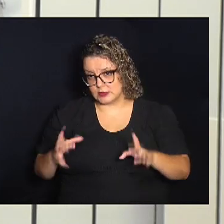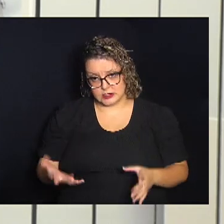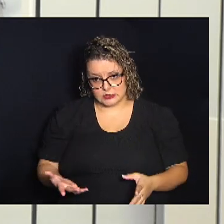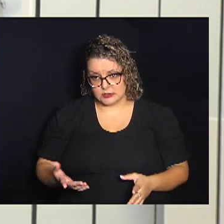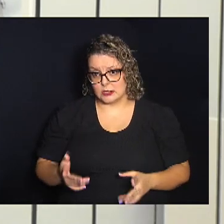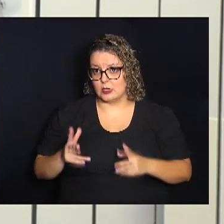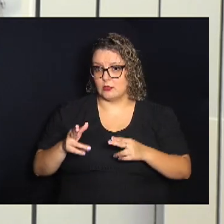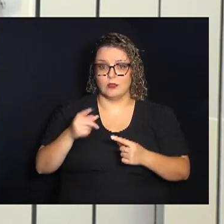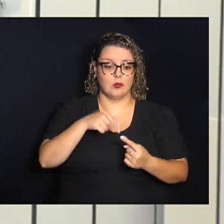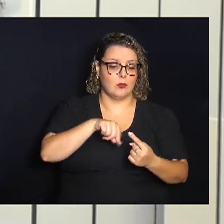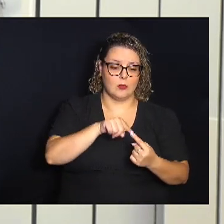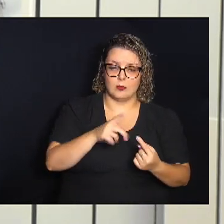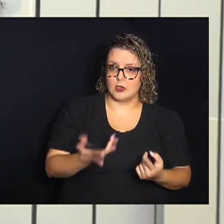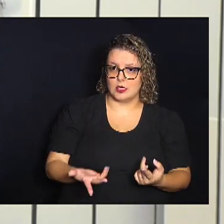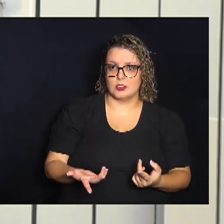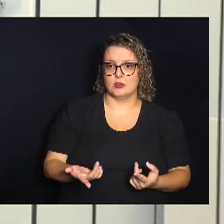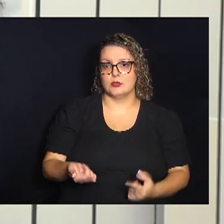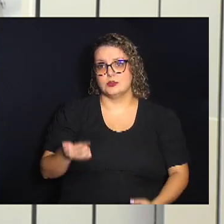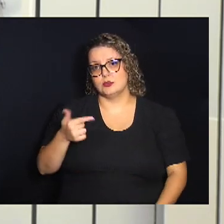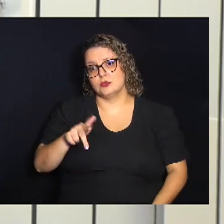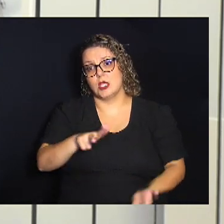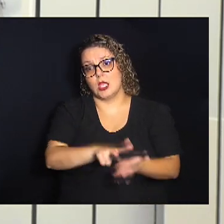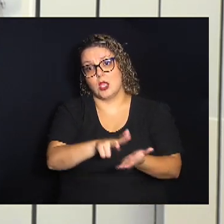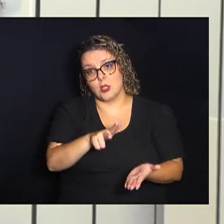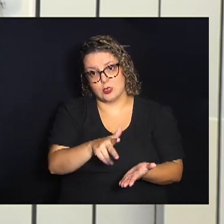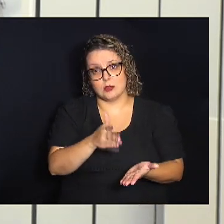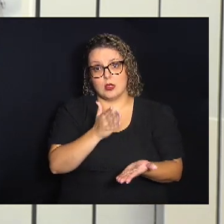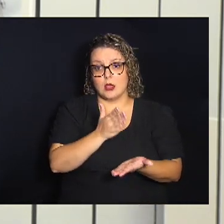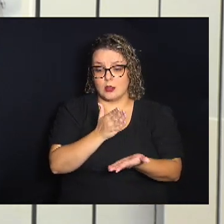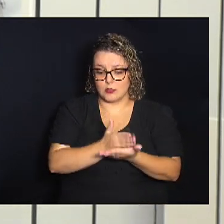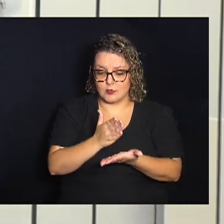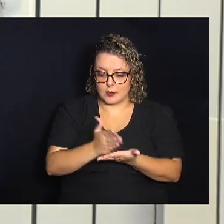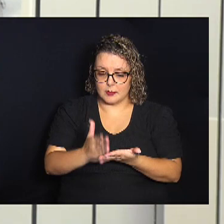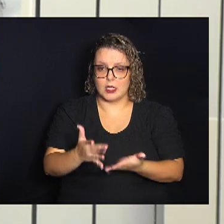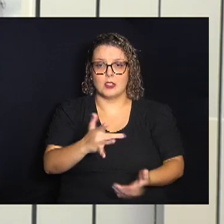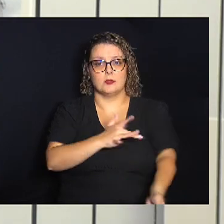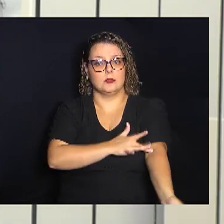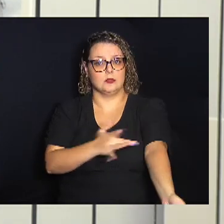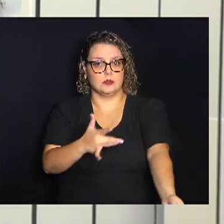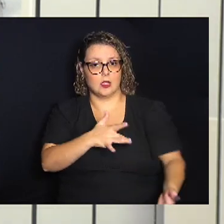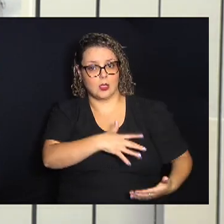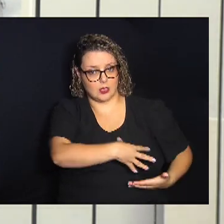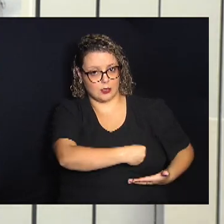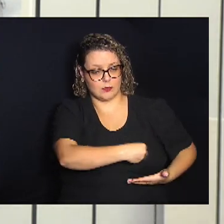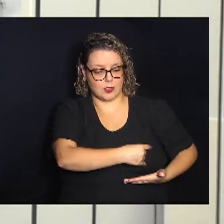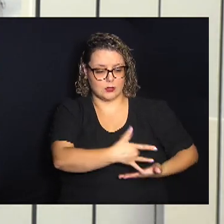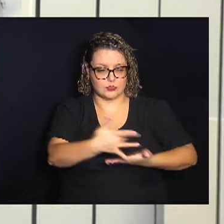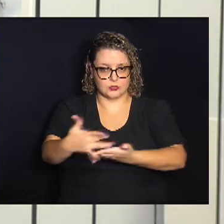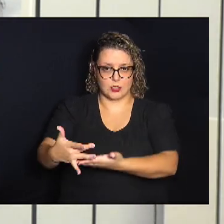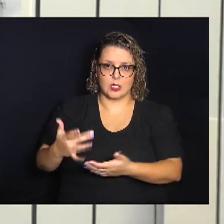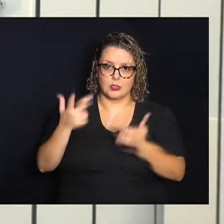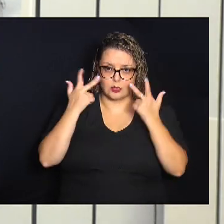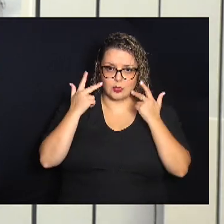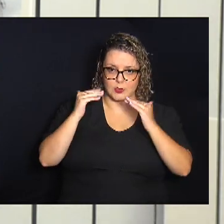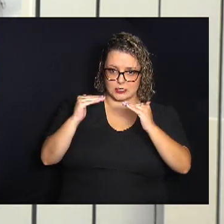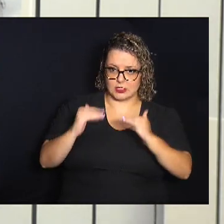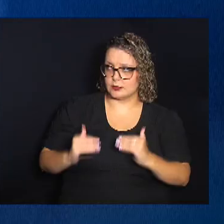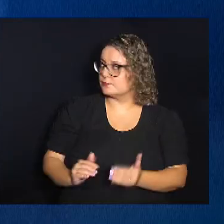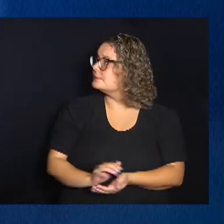o objetivo de manter a regularidade das doações e os estoques normalizados.